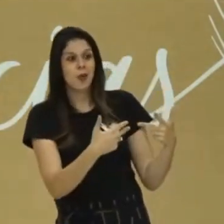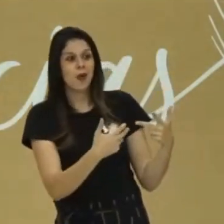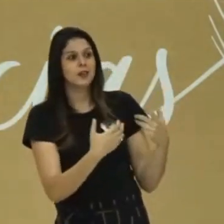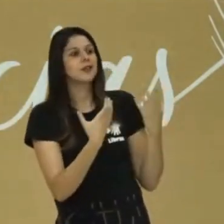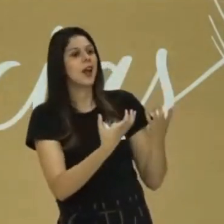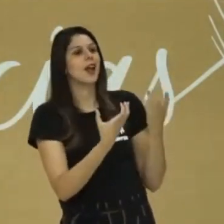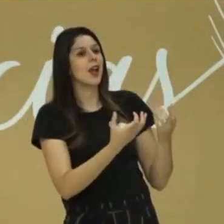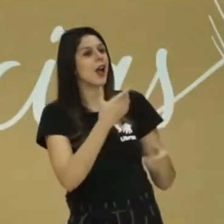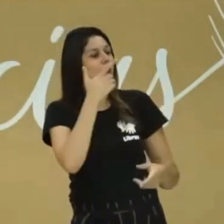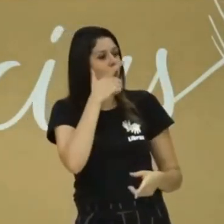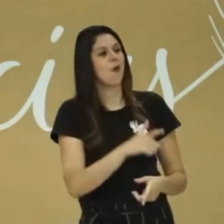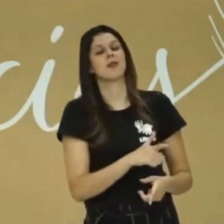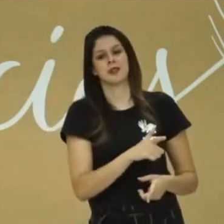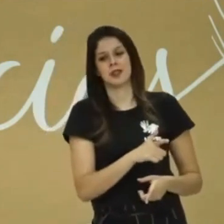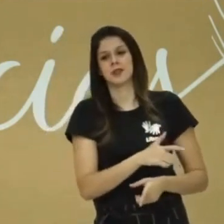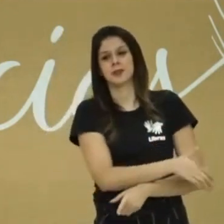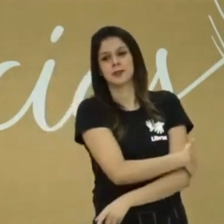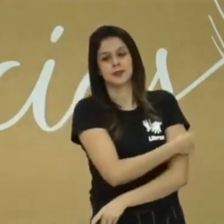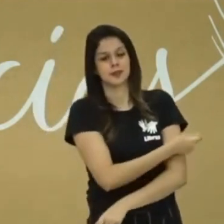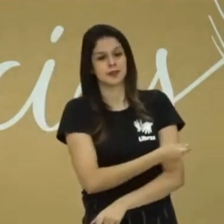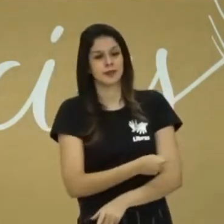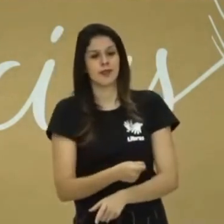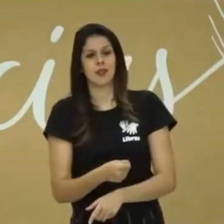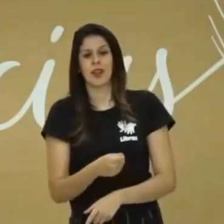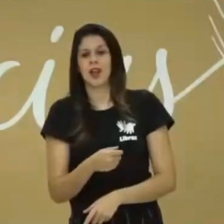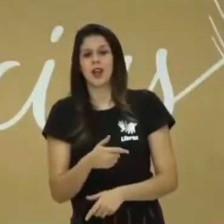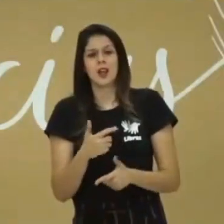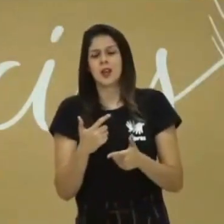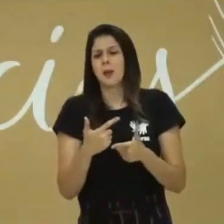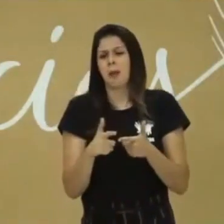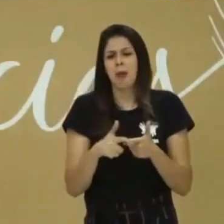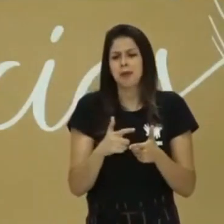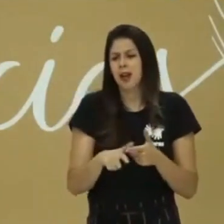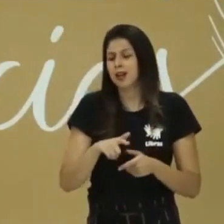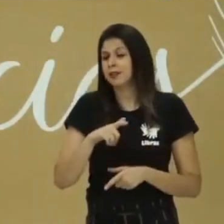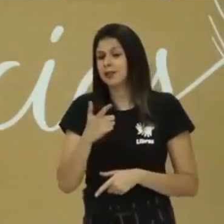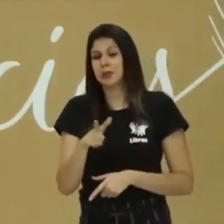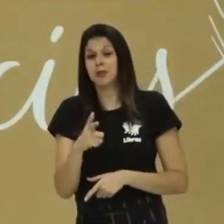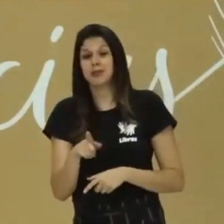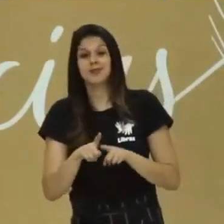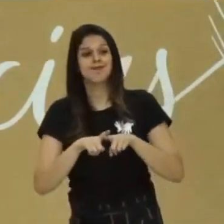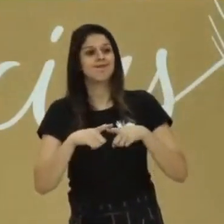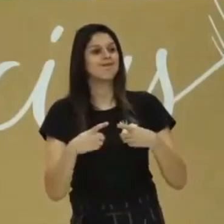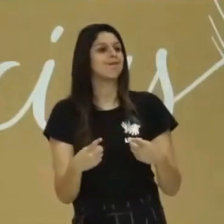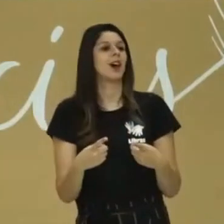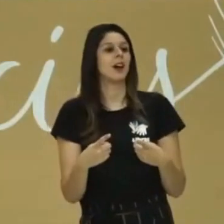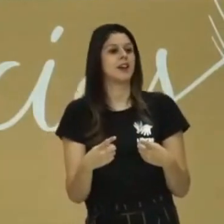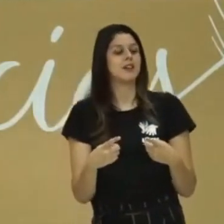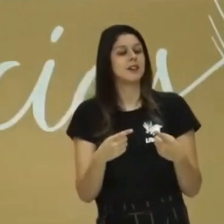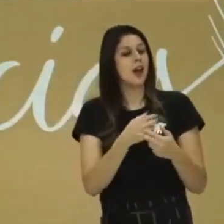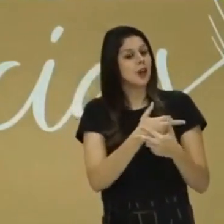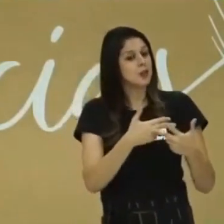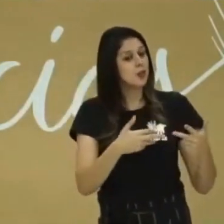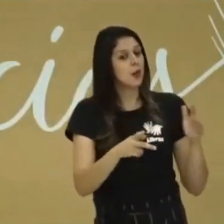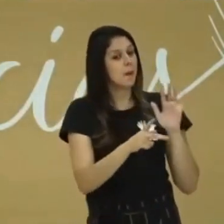quer quero ter aquilo nada de errado em ter aquilo mas presta atenção que as